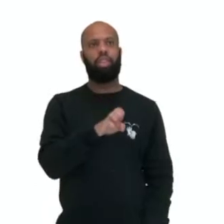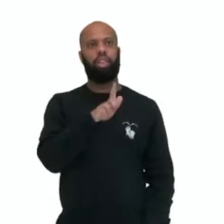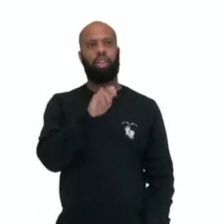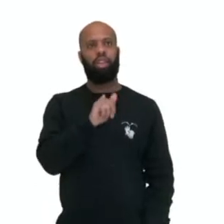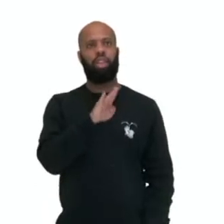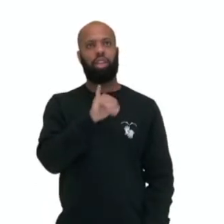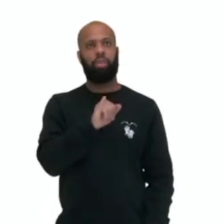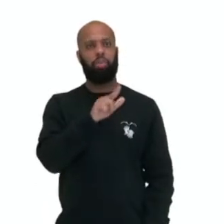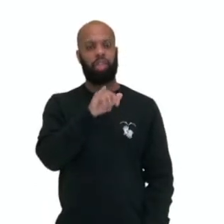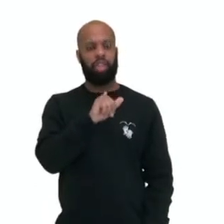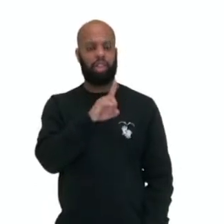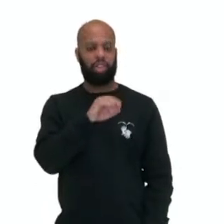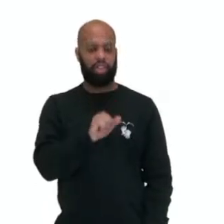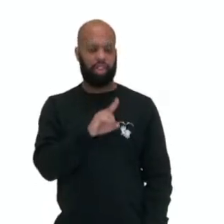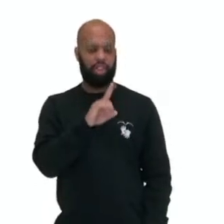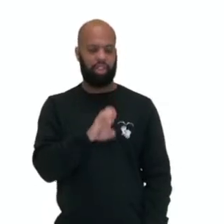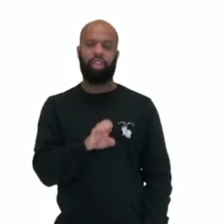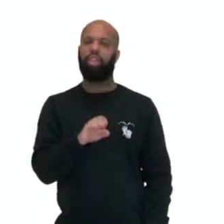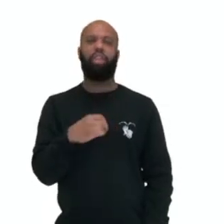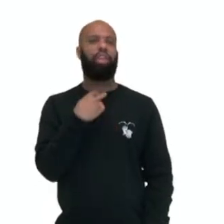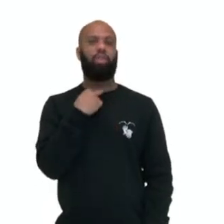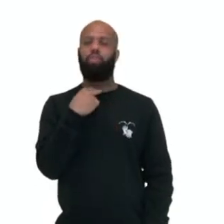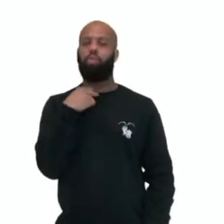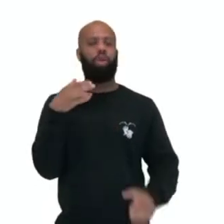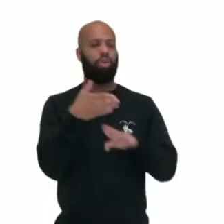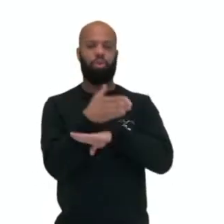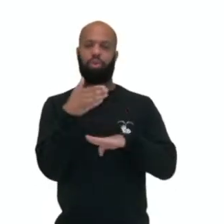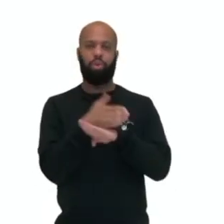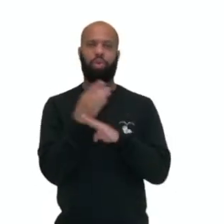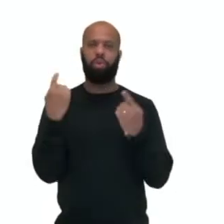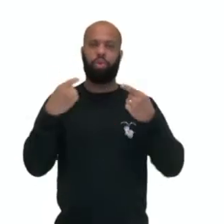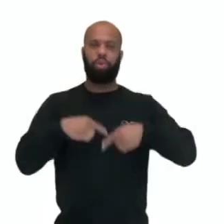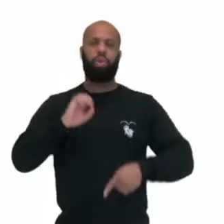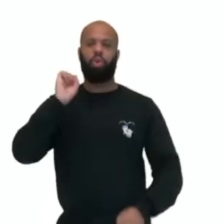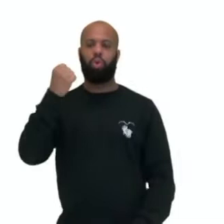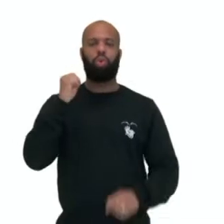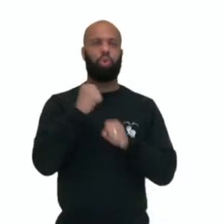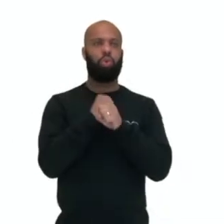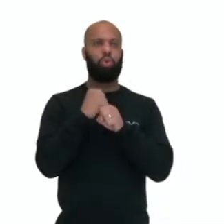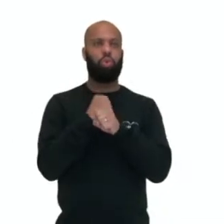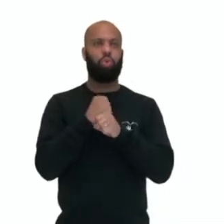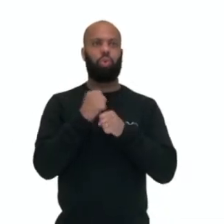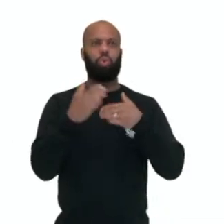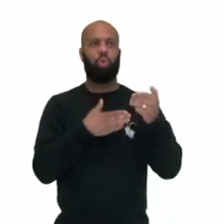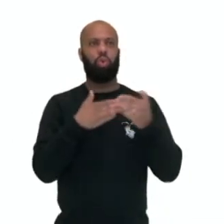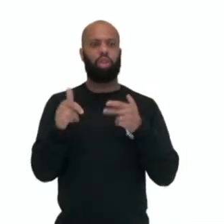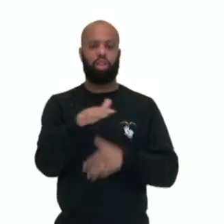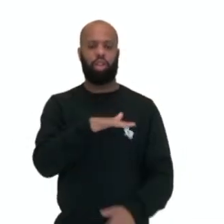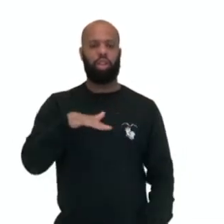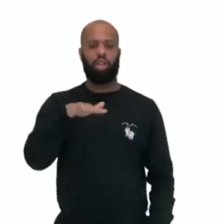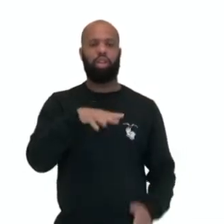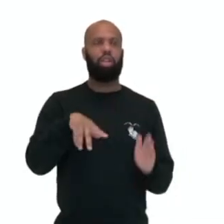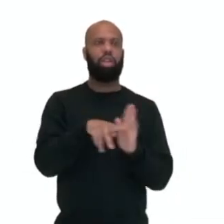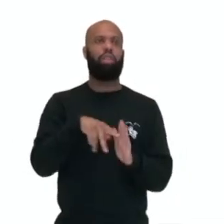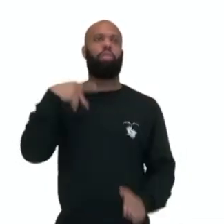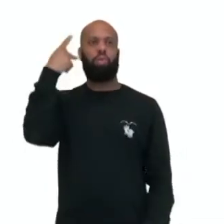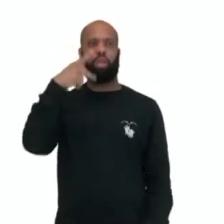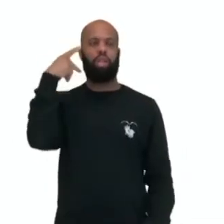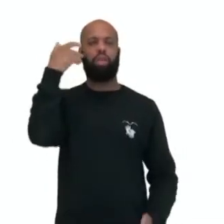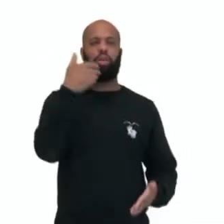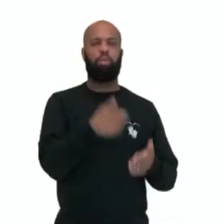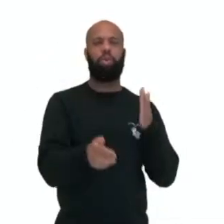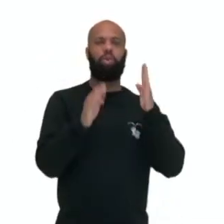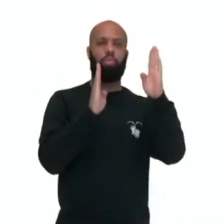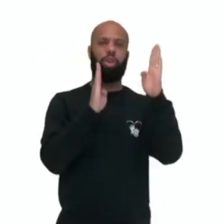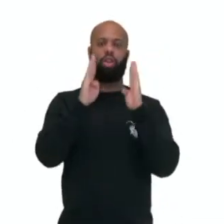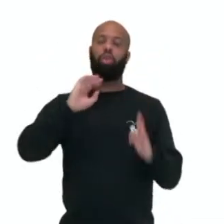inelegibilidade e à inabilitação por 8 anos para o exercício de qualquer cargo político. Ele perdeu o mandato e por 8 anos